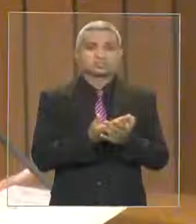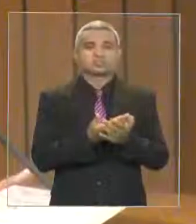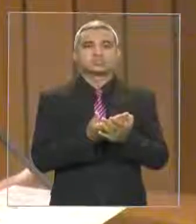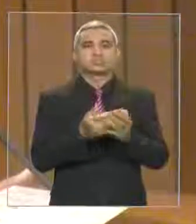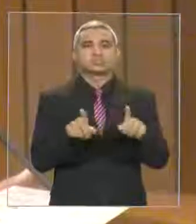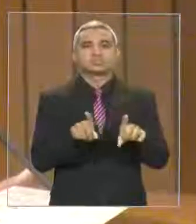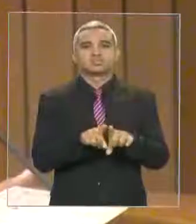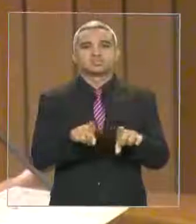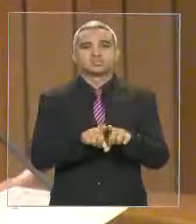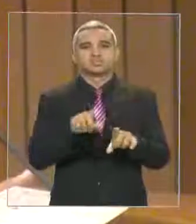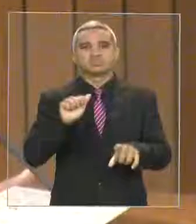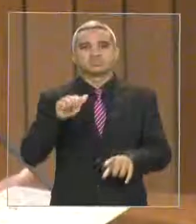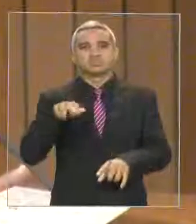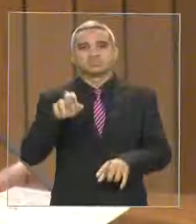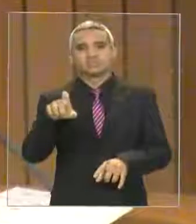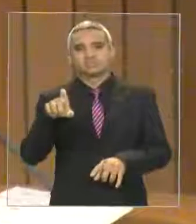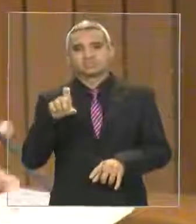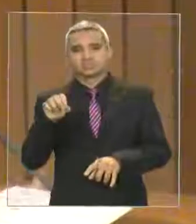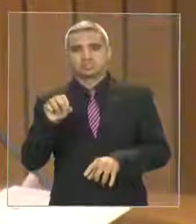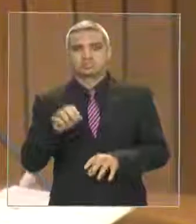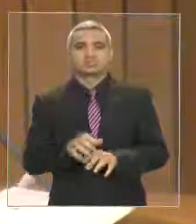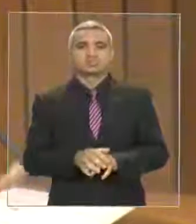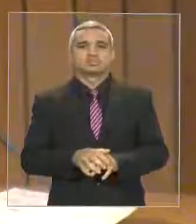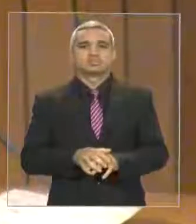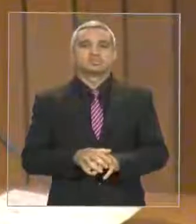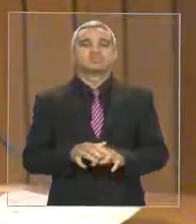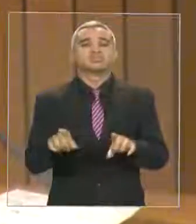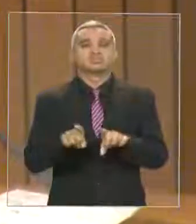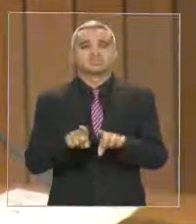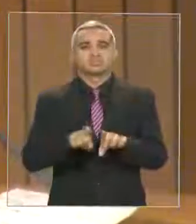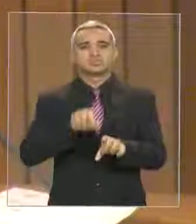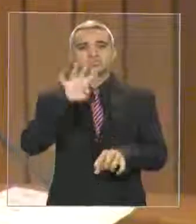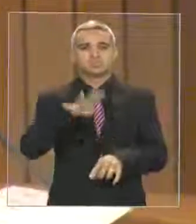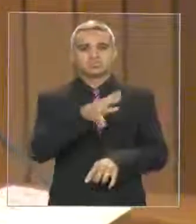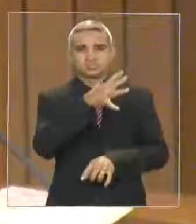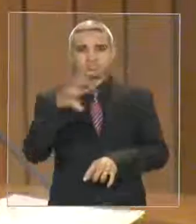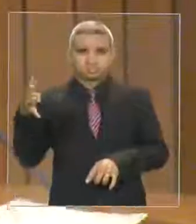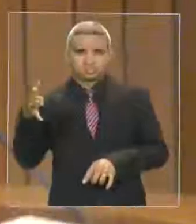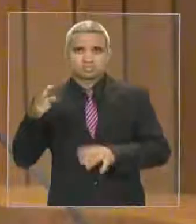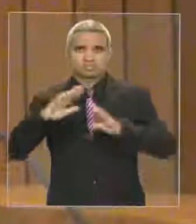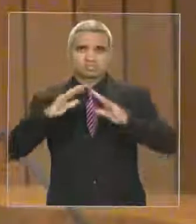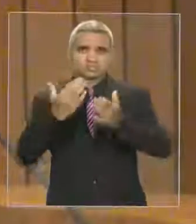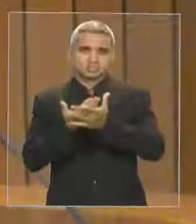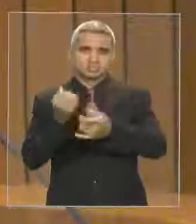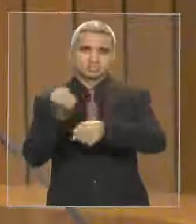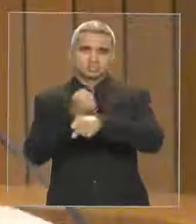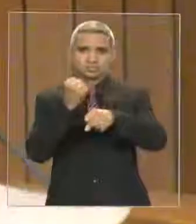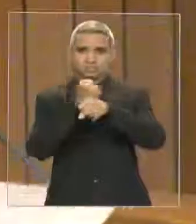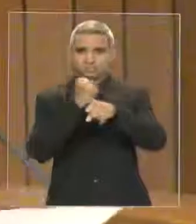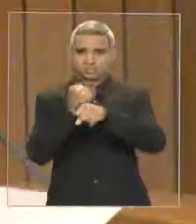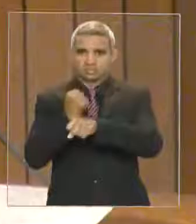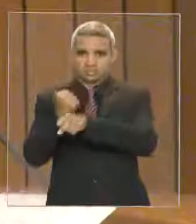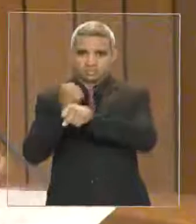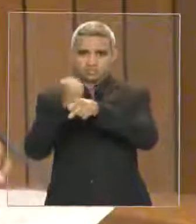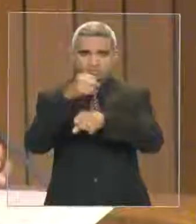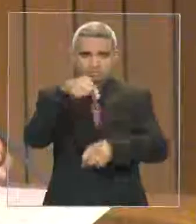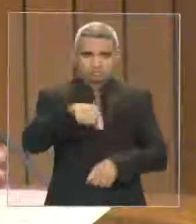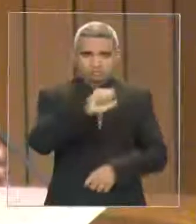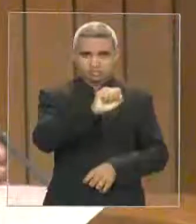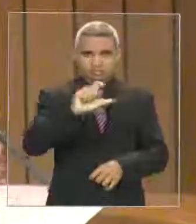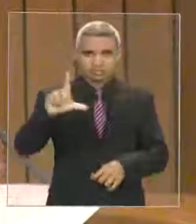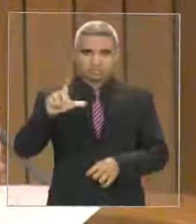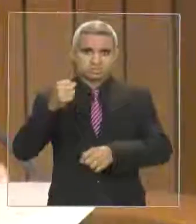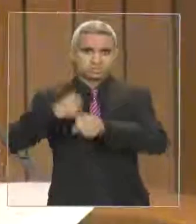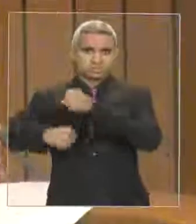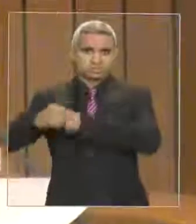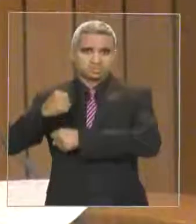anexos, e também o cronograma das escolas em reforma em São Luís. Vejam só, em 2014